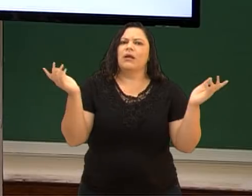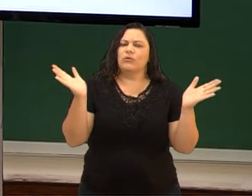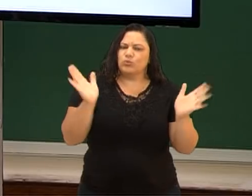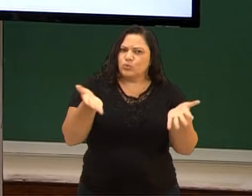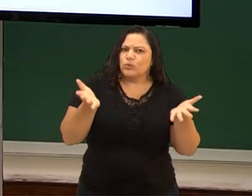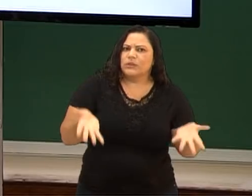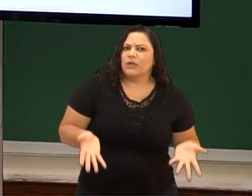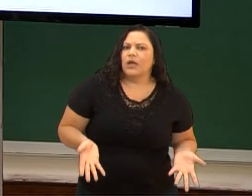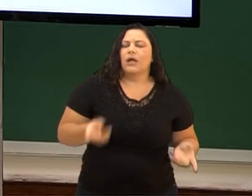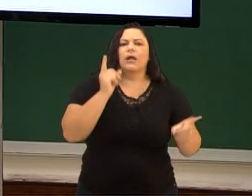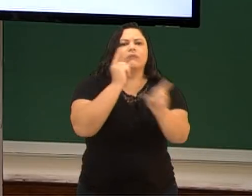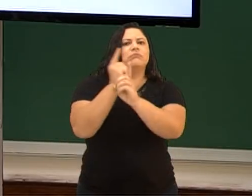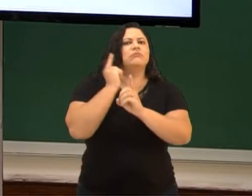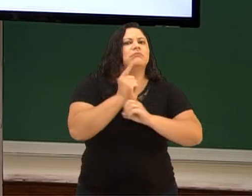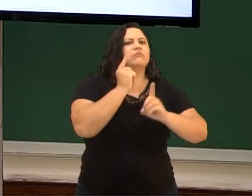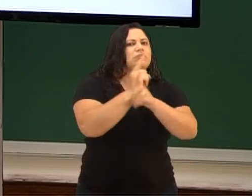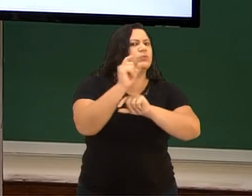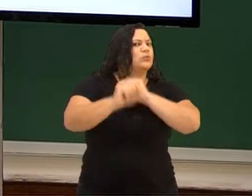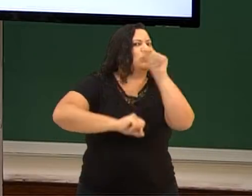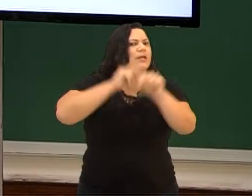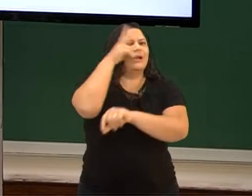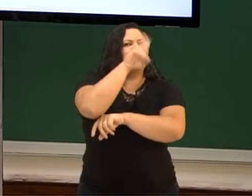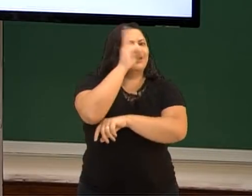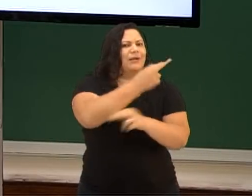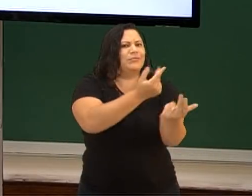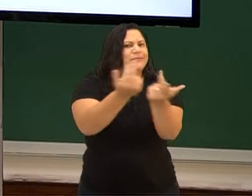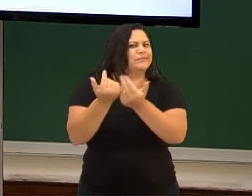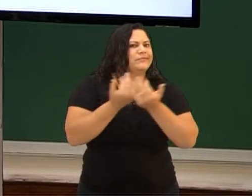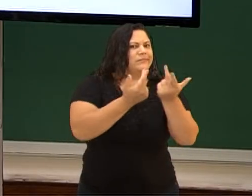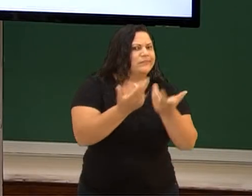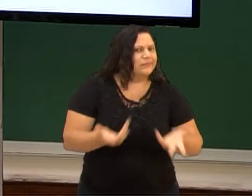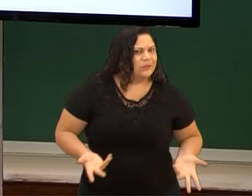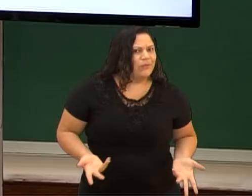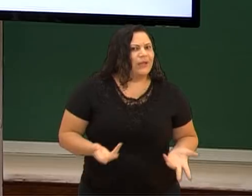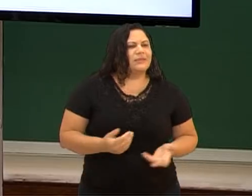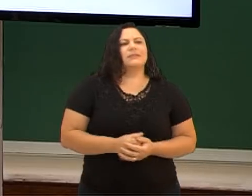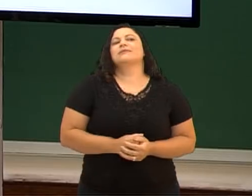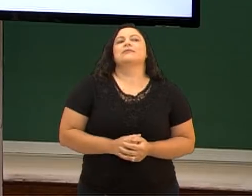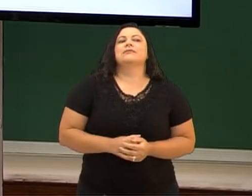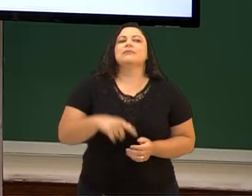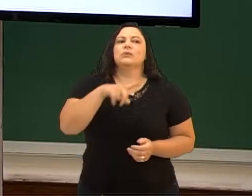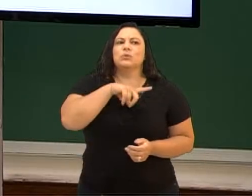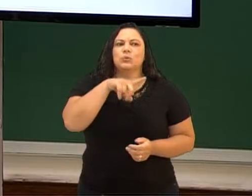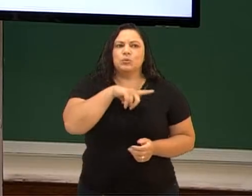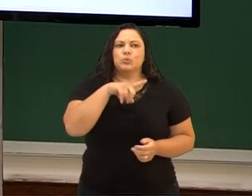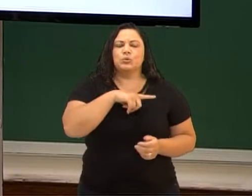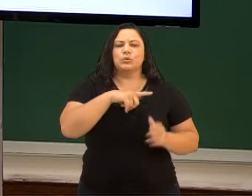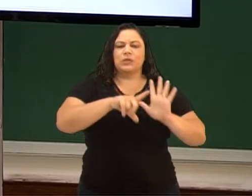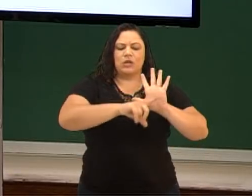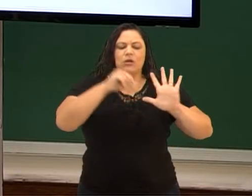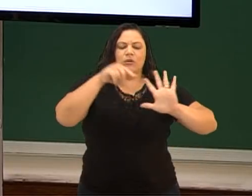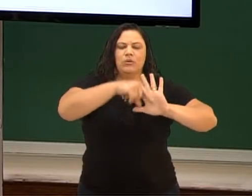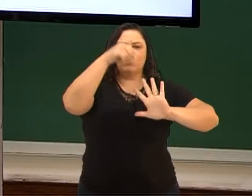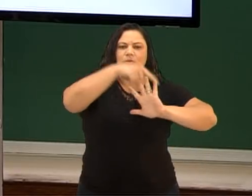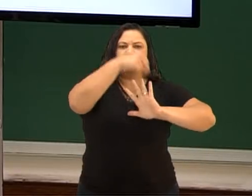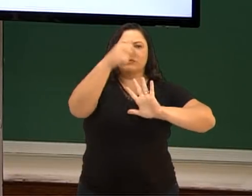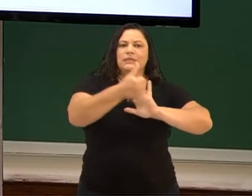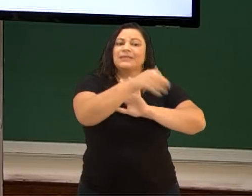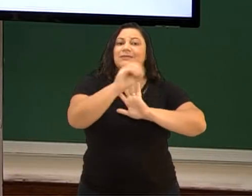os 10% qualquer angulação. Lembram que eram iguais? Então, nós tínhamos que essa angulação dos 10% corresponderam